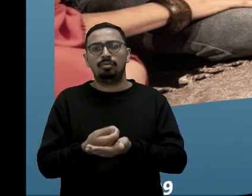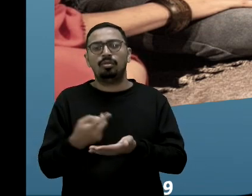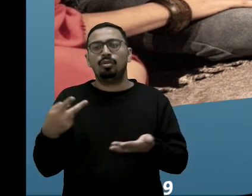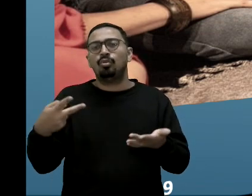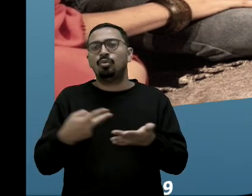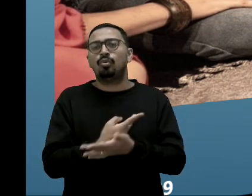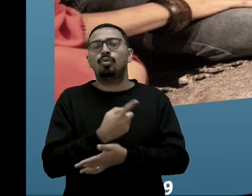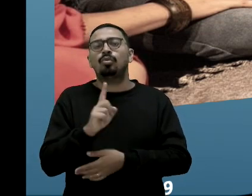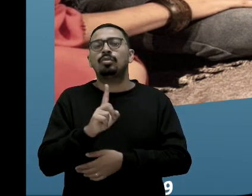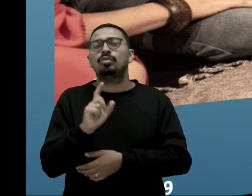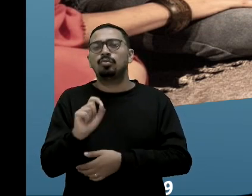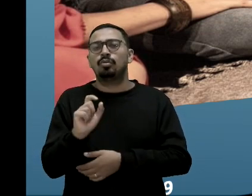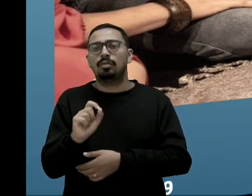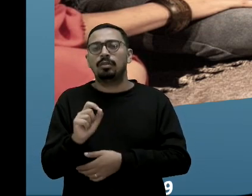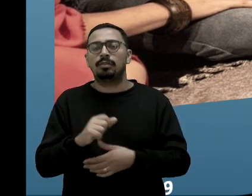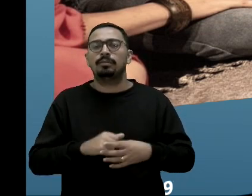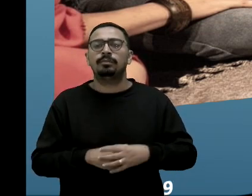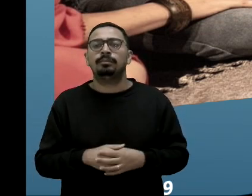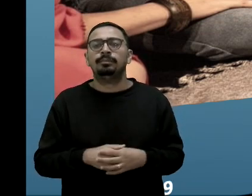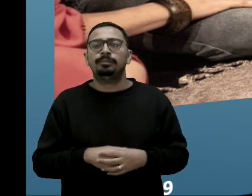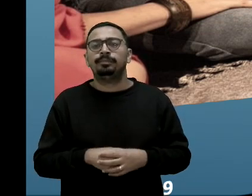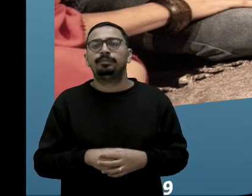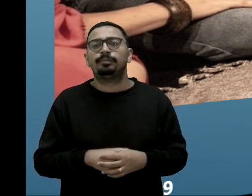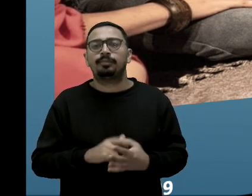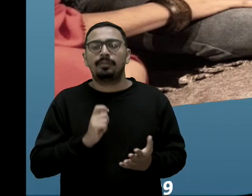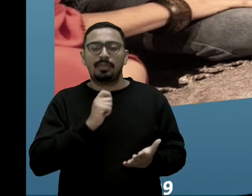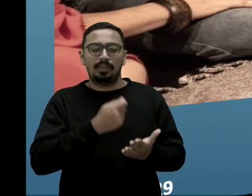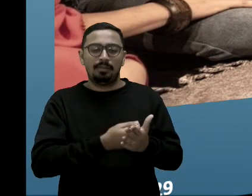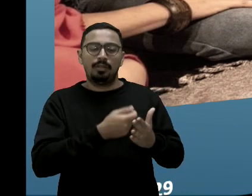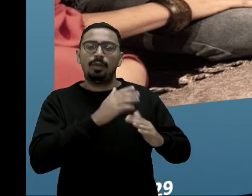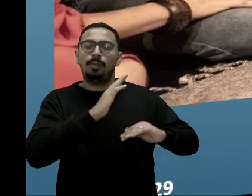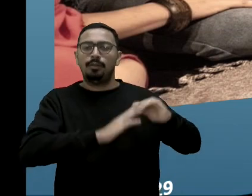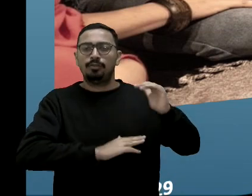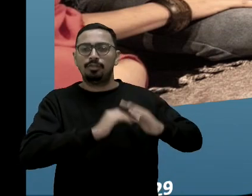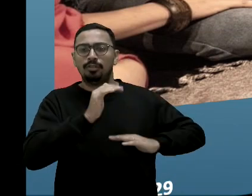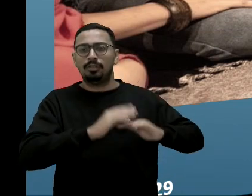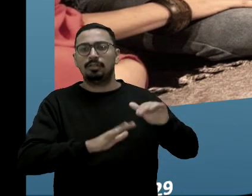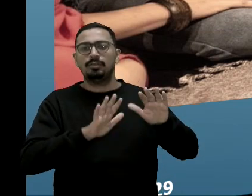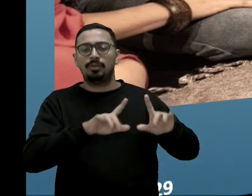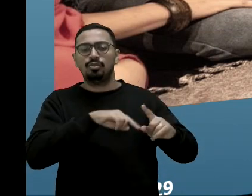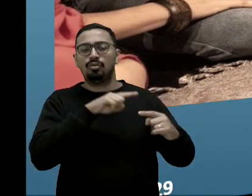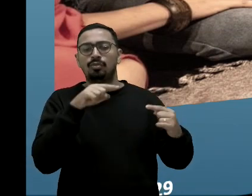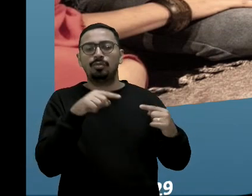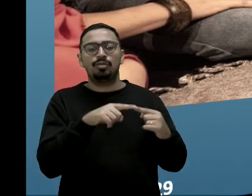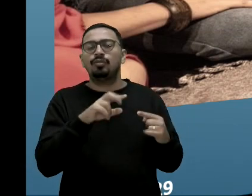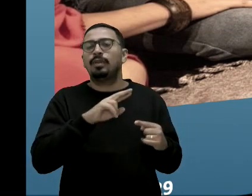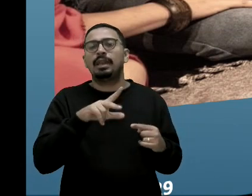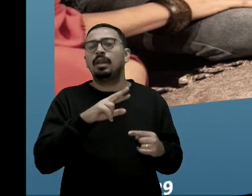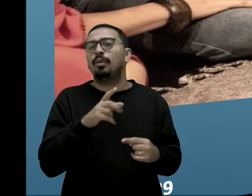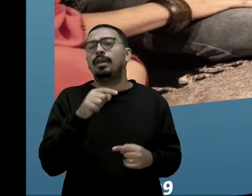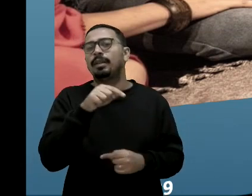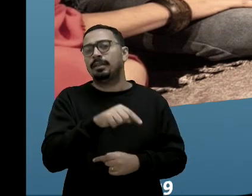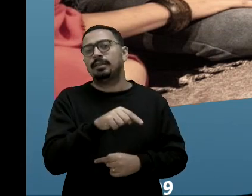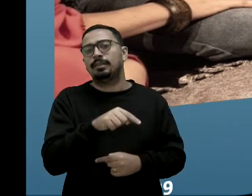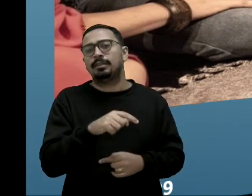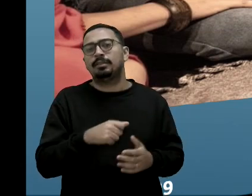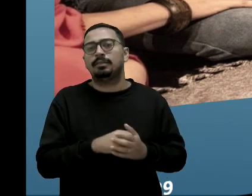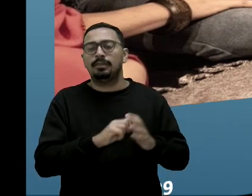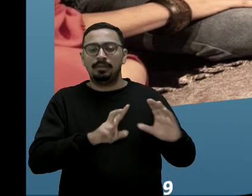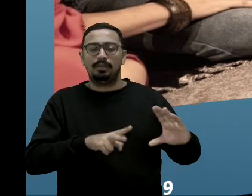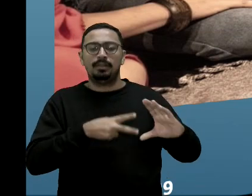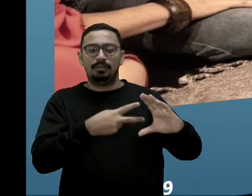que foi pagamento profissionais, mas o objetivo não era esse. Que a Câmara fez seu